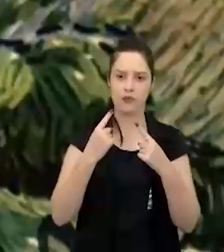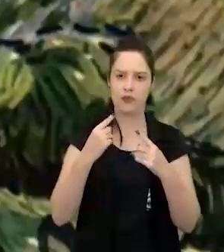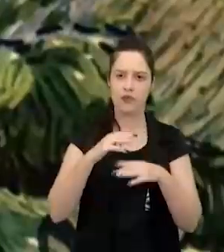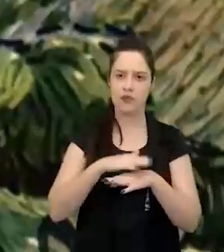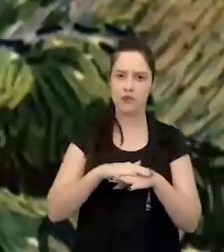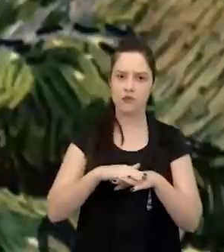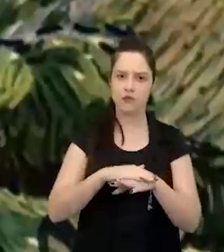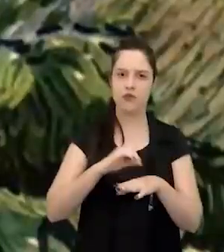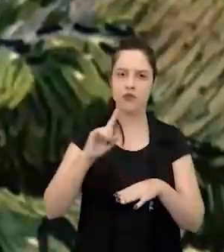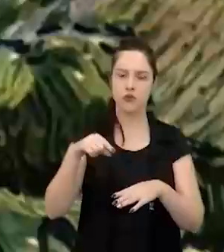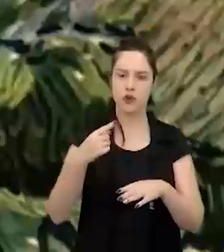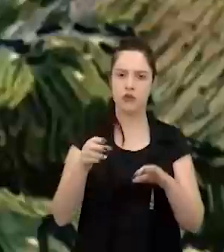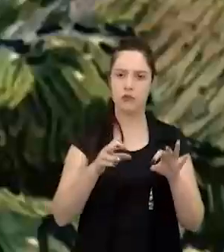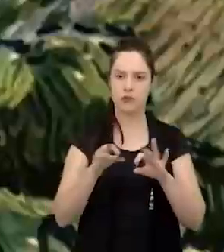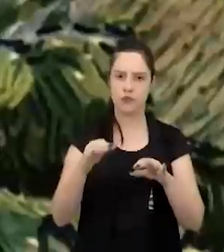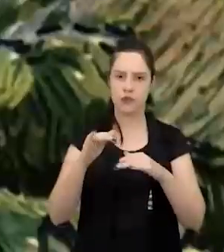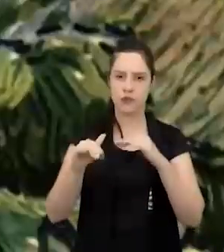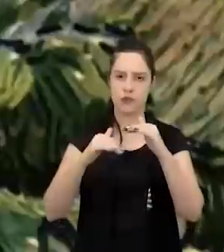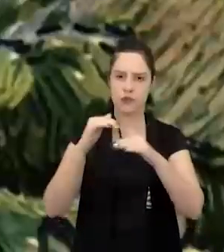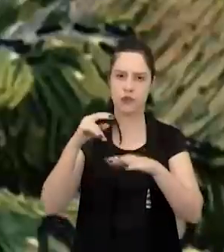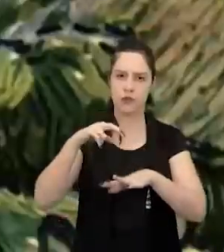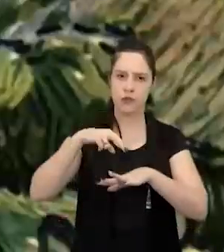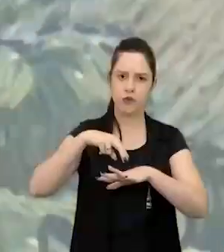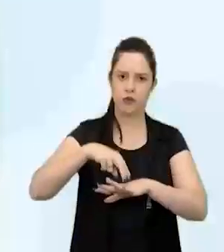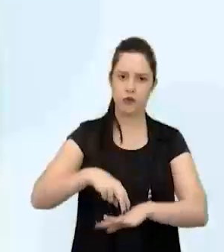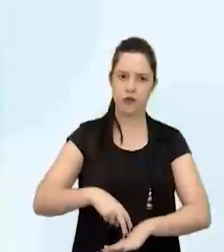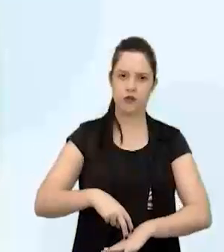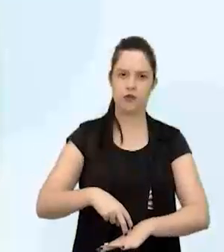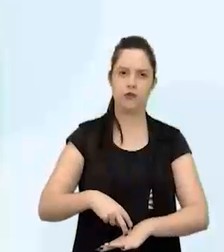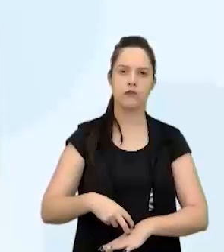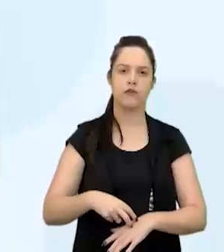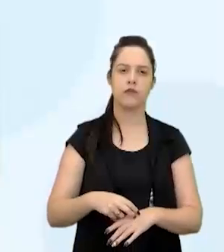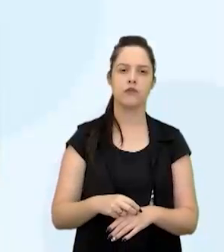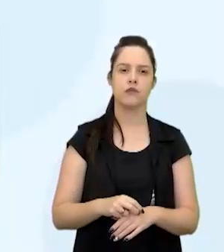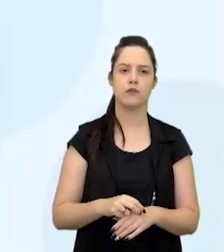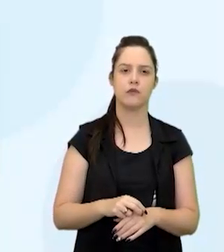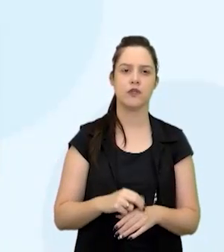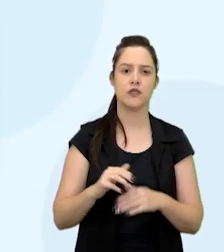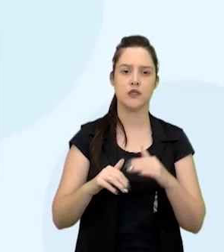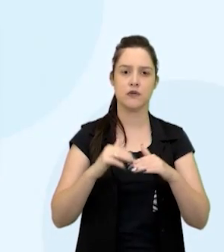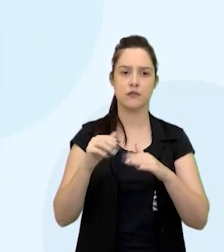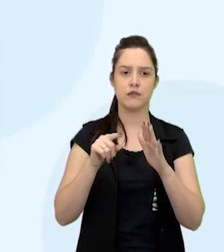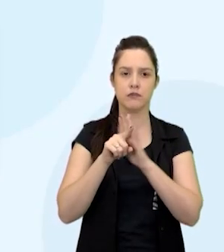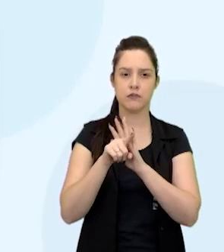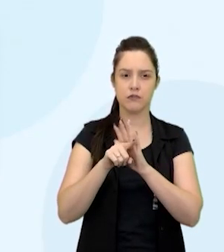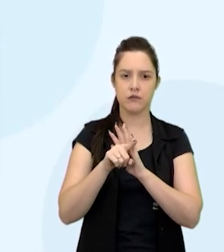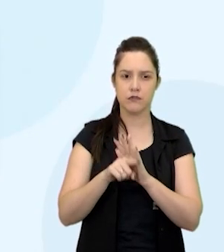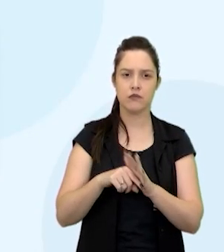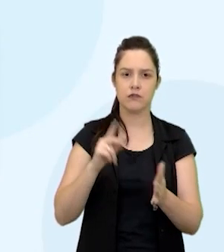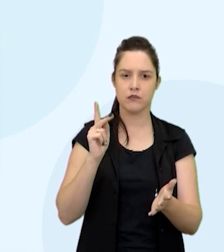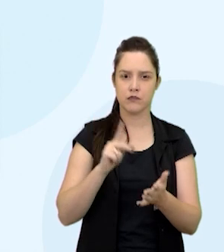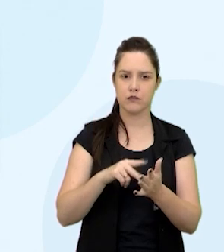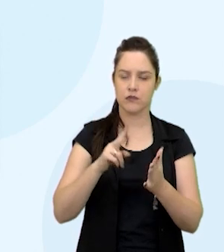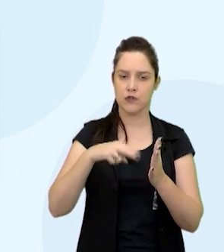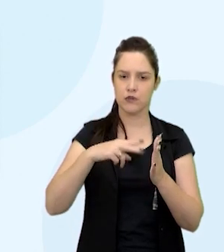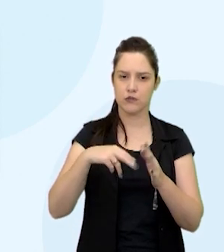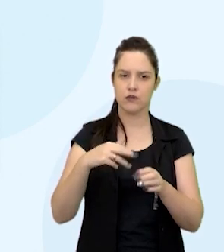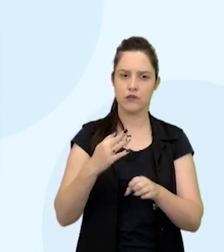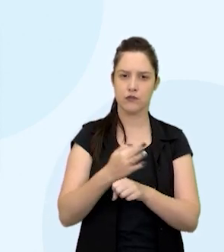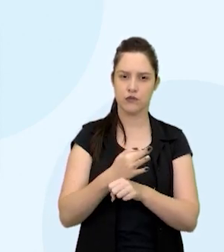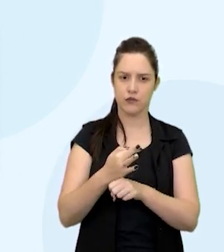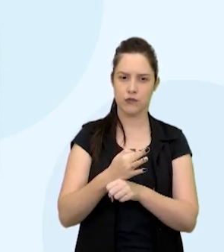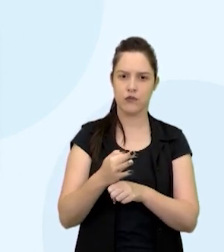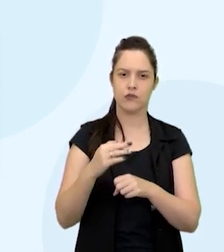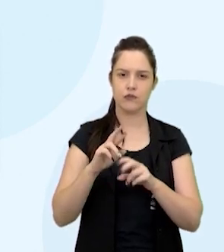o nosso processo de pesquisa e o protagonismo juvenil. Olha na tela para vocês. Desenvolva uma pesquisa e realize a leitura formal de imagens de diferentes